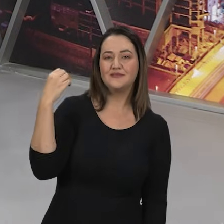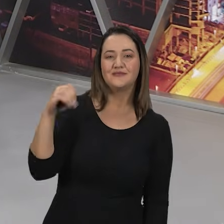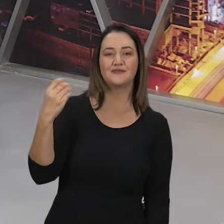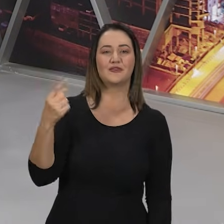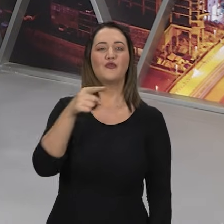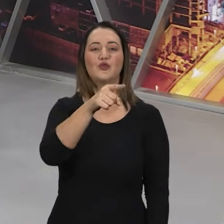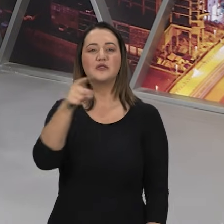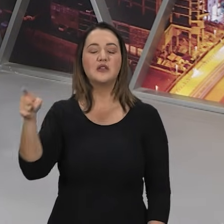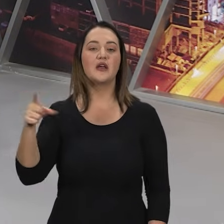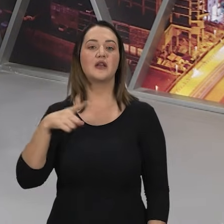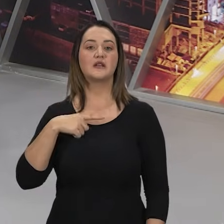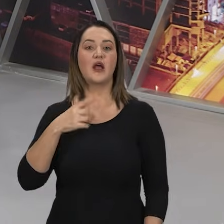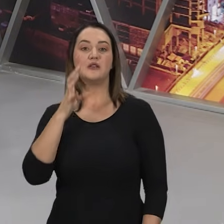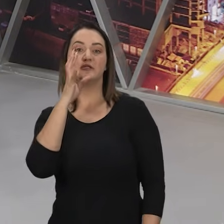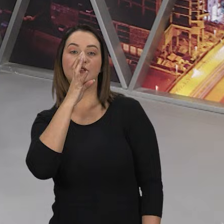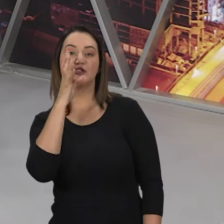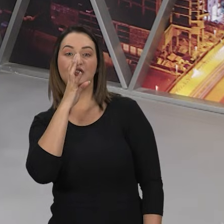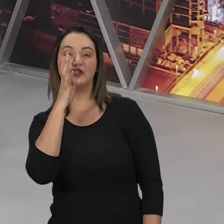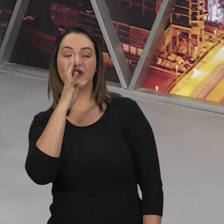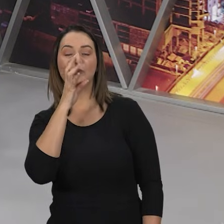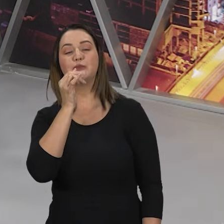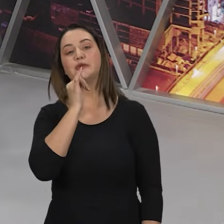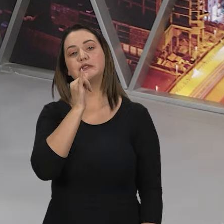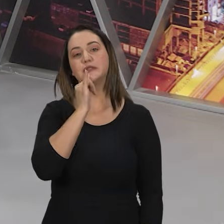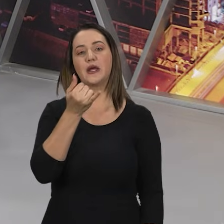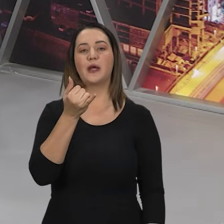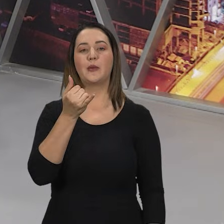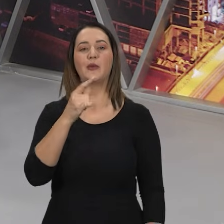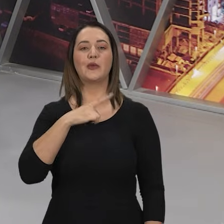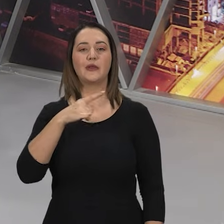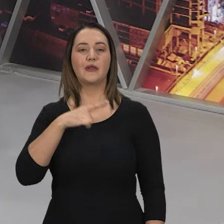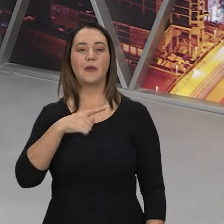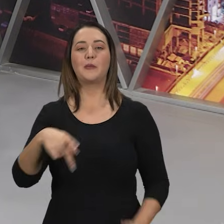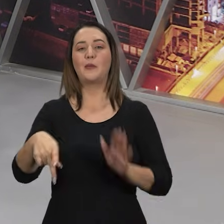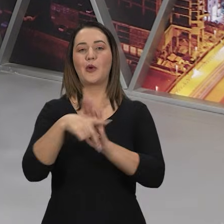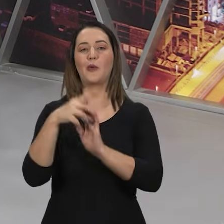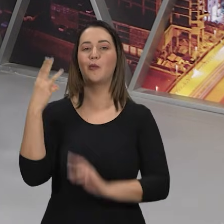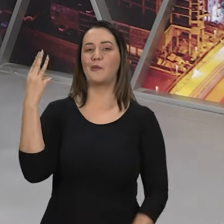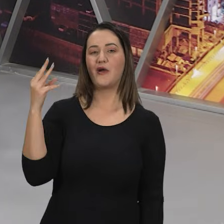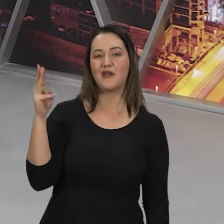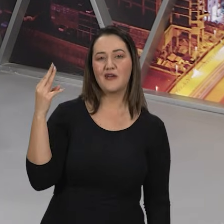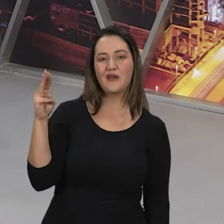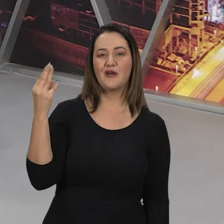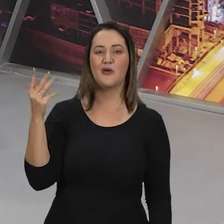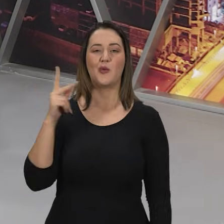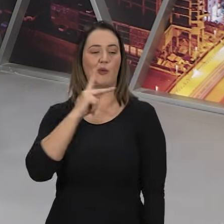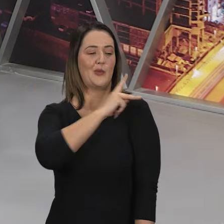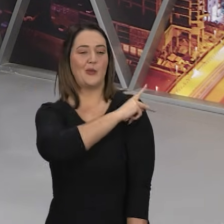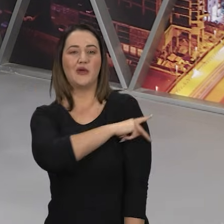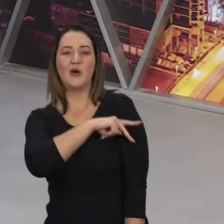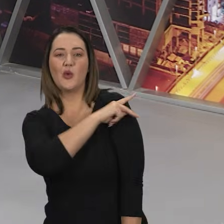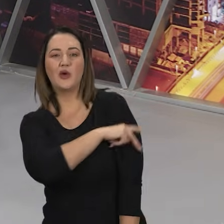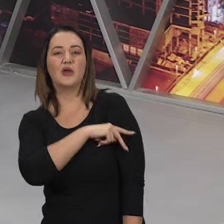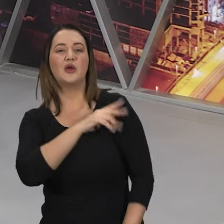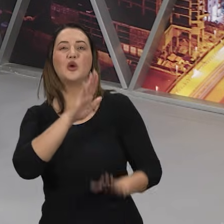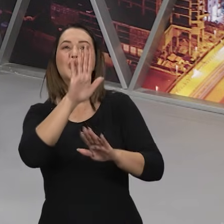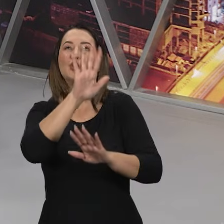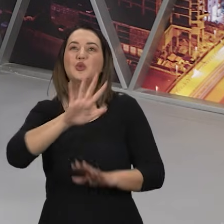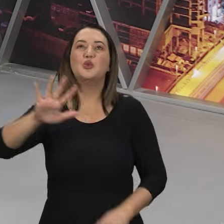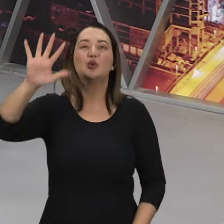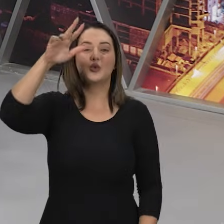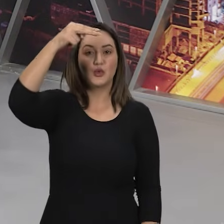do Sul, para você que nos acompanha, por exemplo, na região do Maranhão, do Piauí, toda a